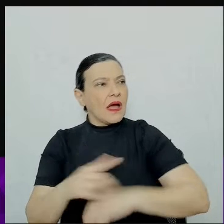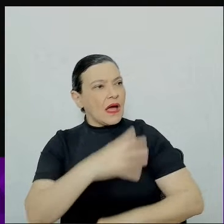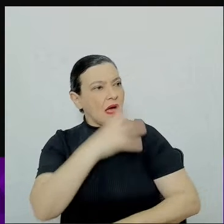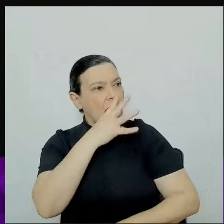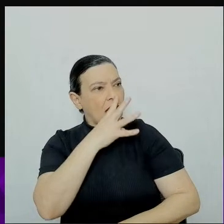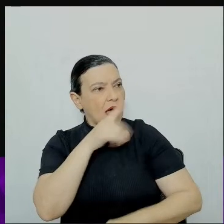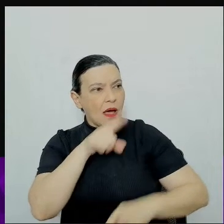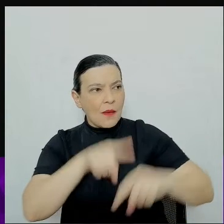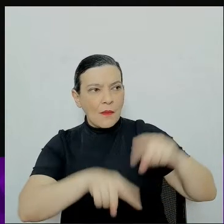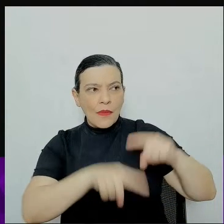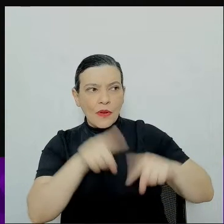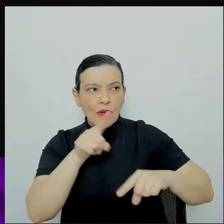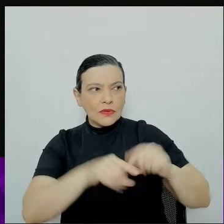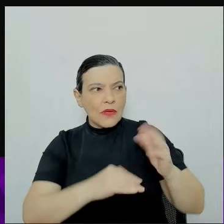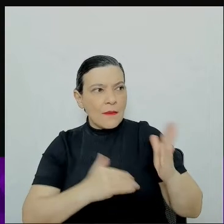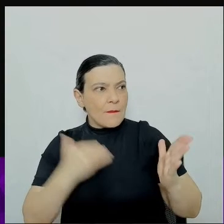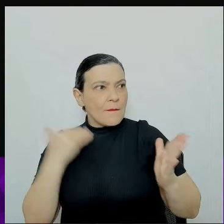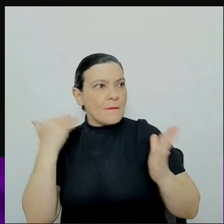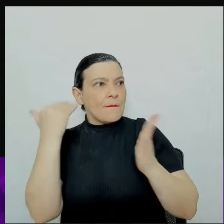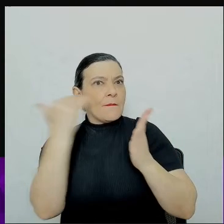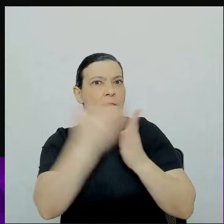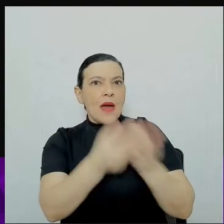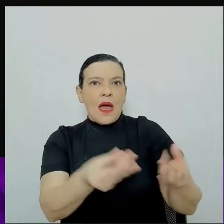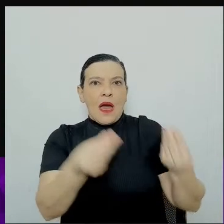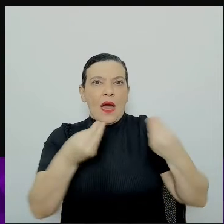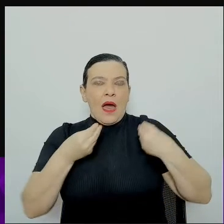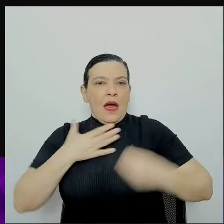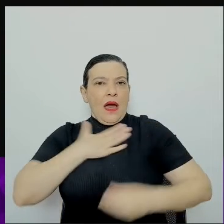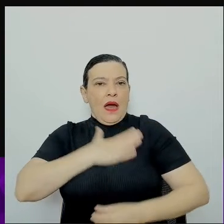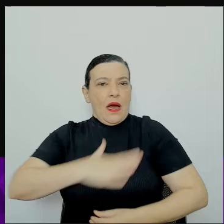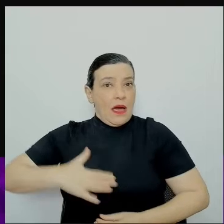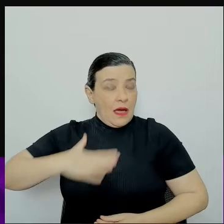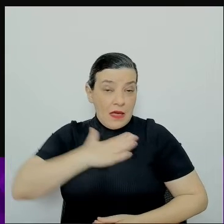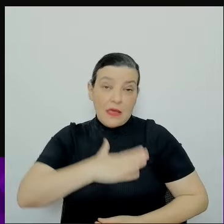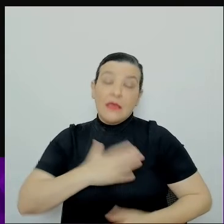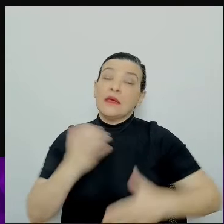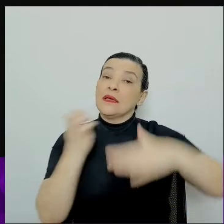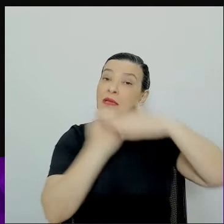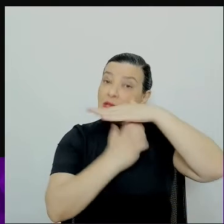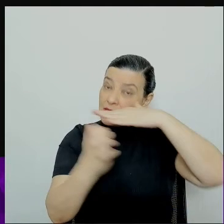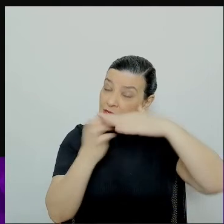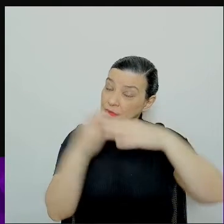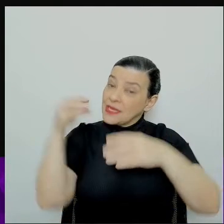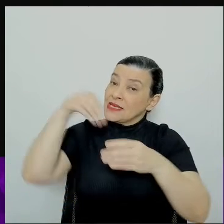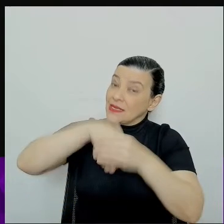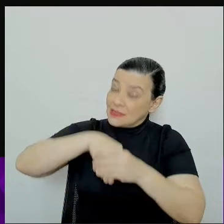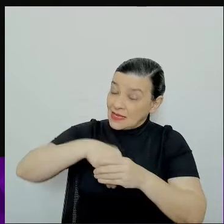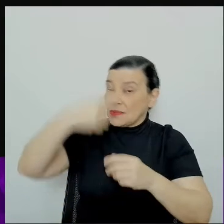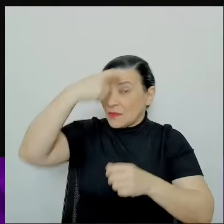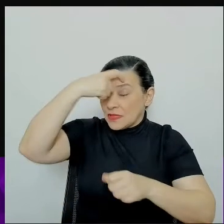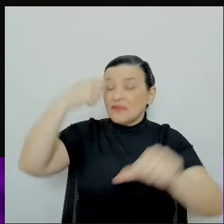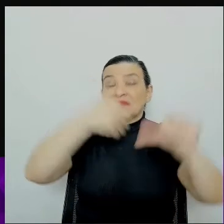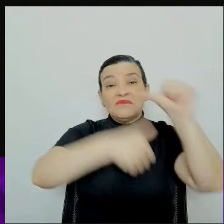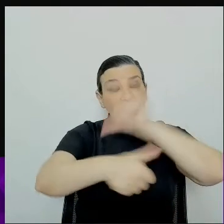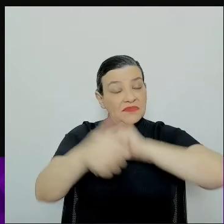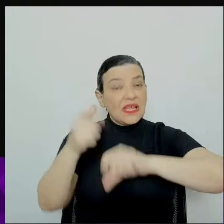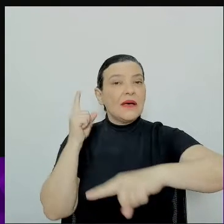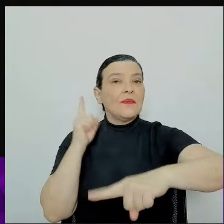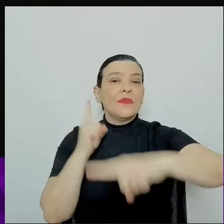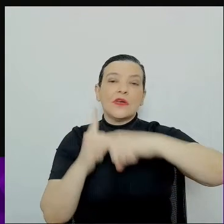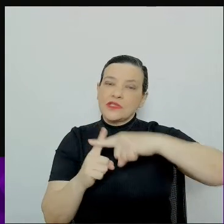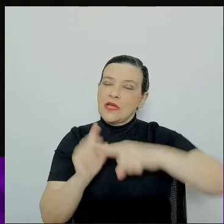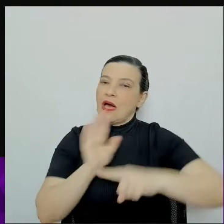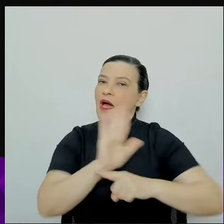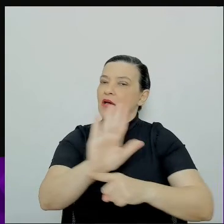opera. Inclusive, é na organização que a gente vem conseguindo mudanças de mentalidade, o que é muito positivo, até mesmo para o crescimento